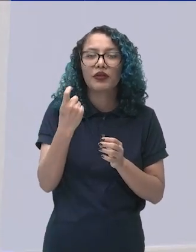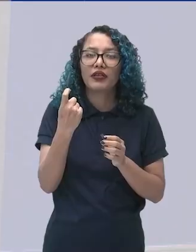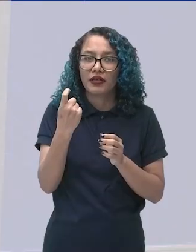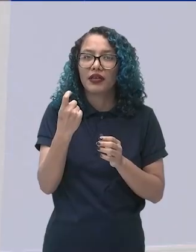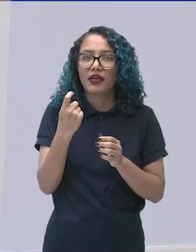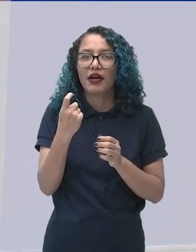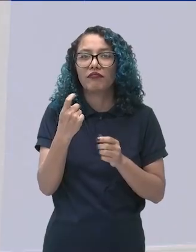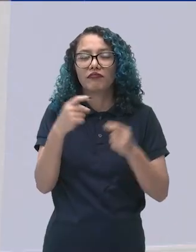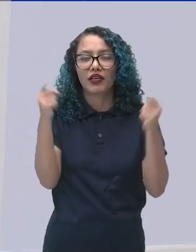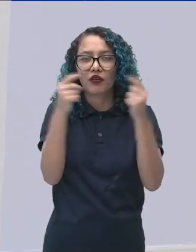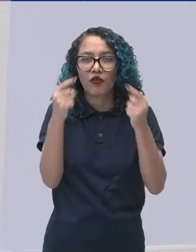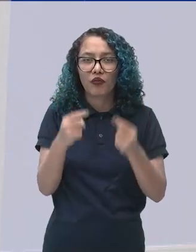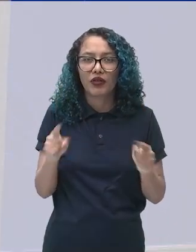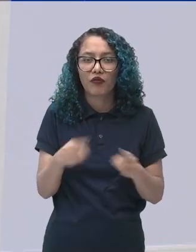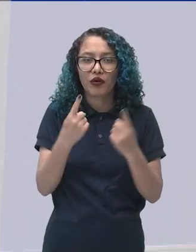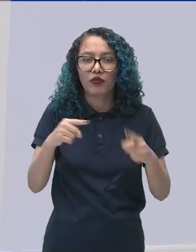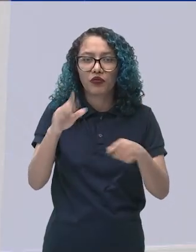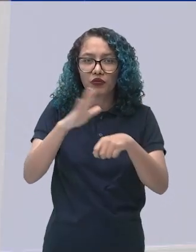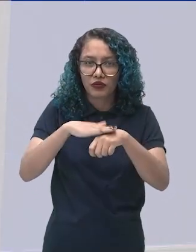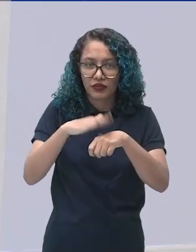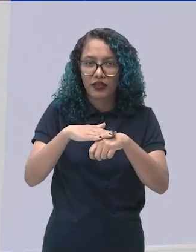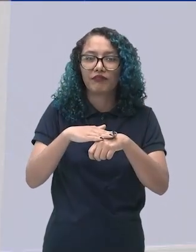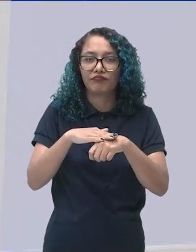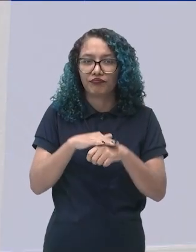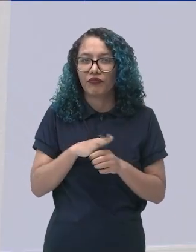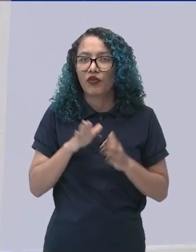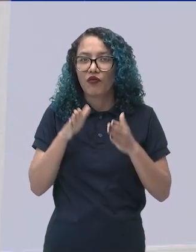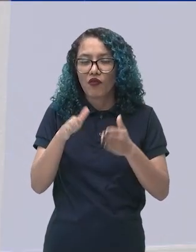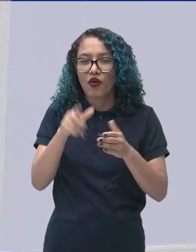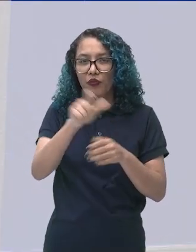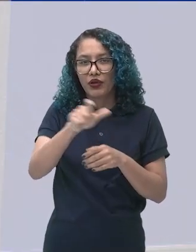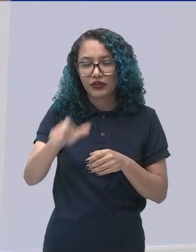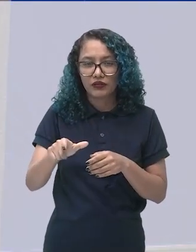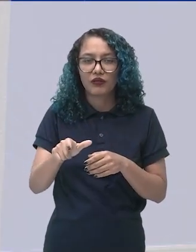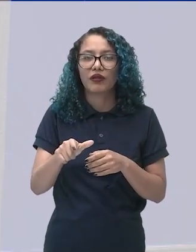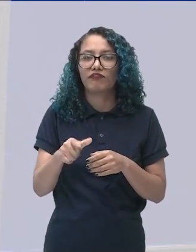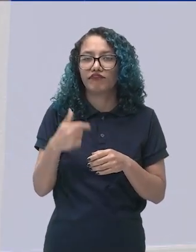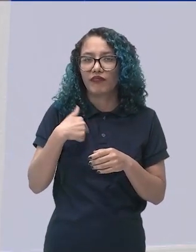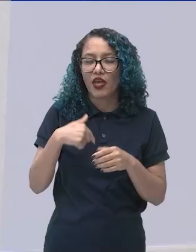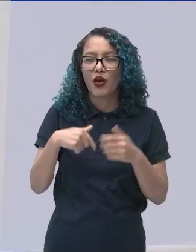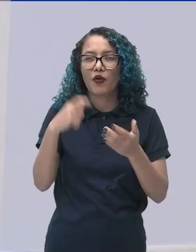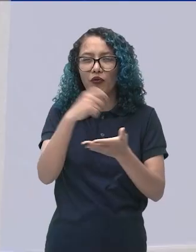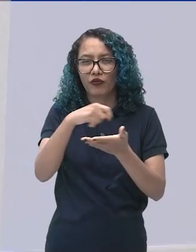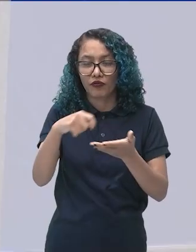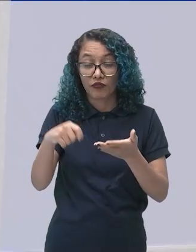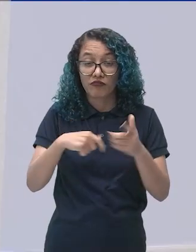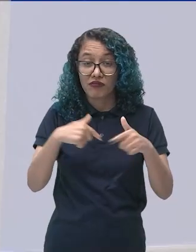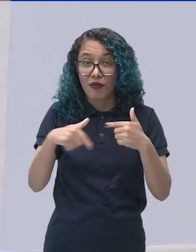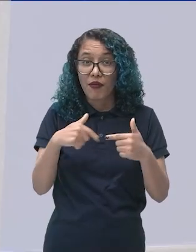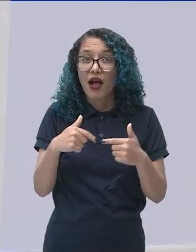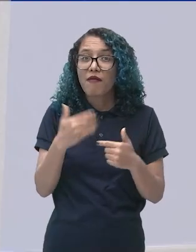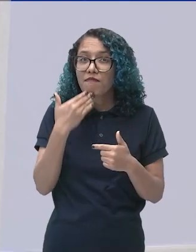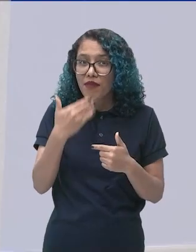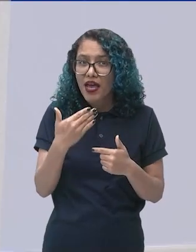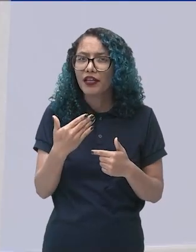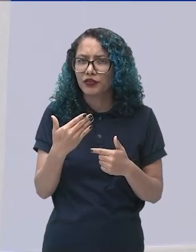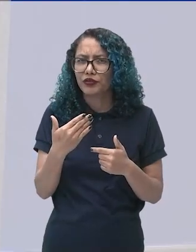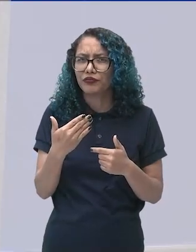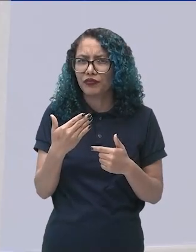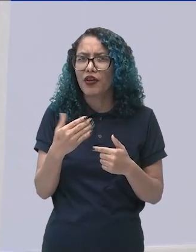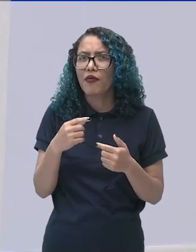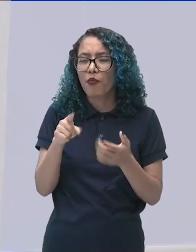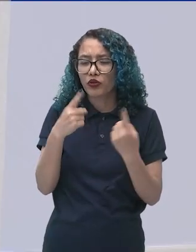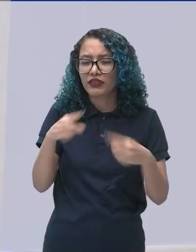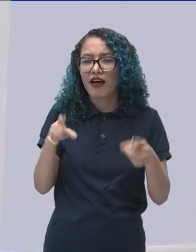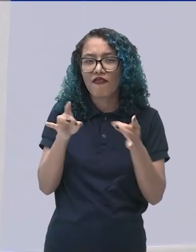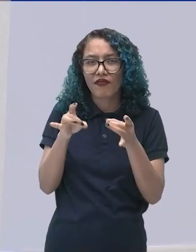da música, né, na vida dos nossos clientes. Eu trabalho com canções por encomendas, então para todo tipo de